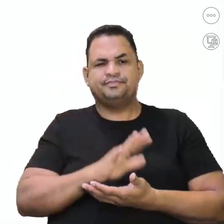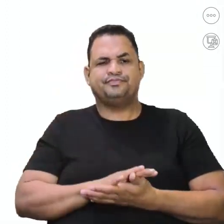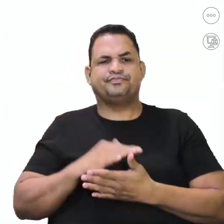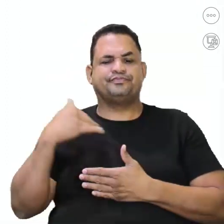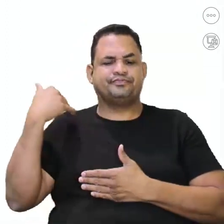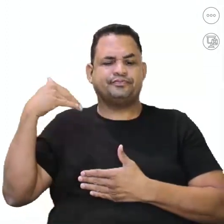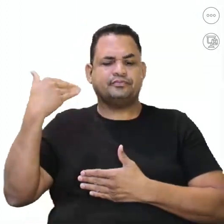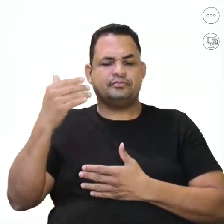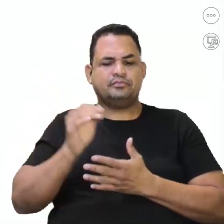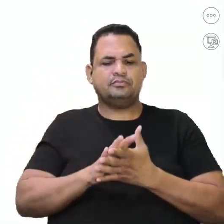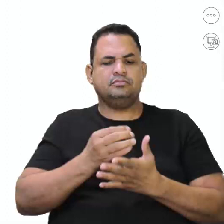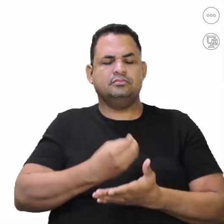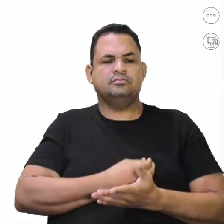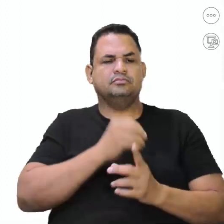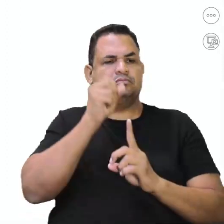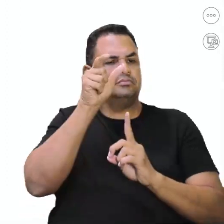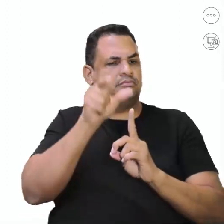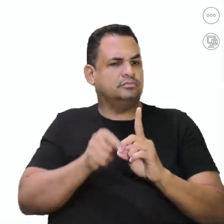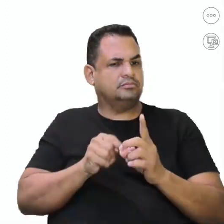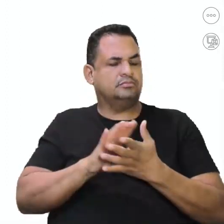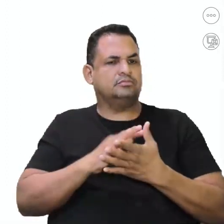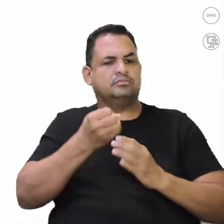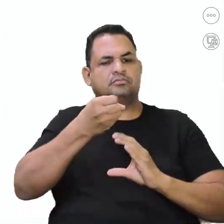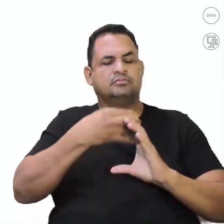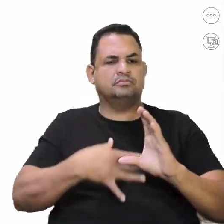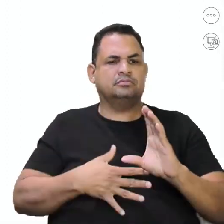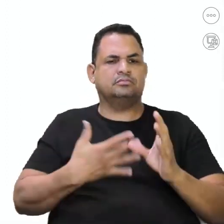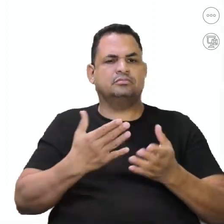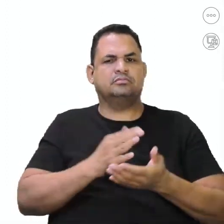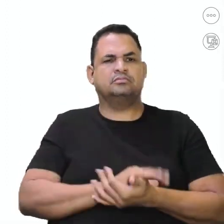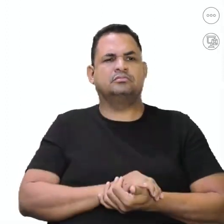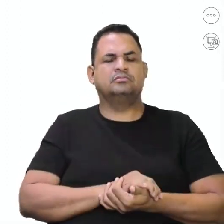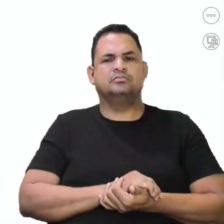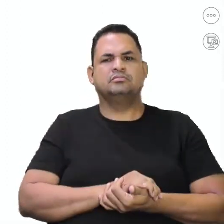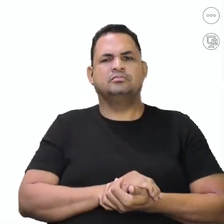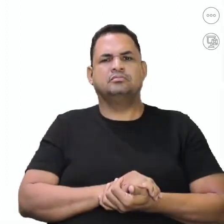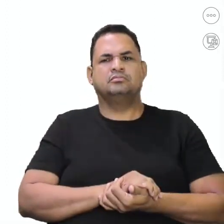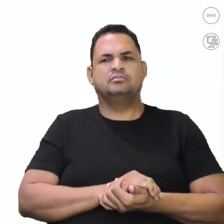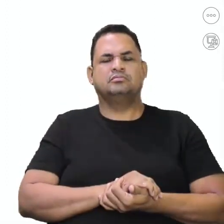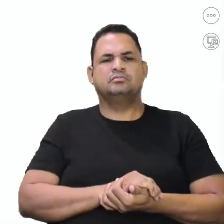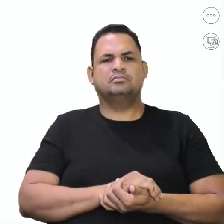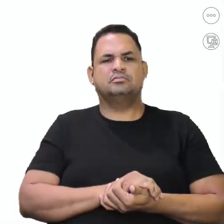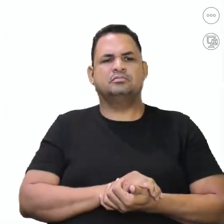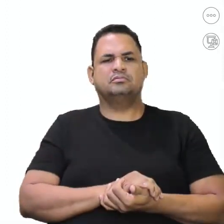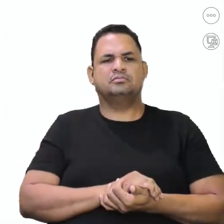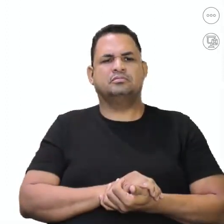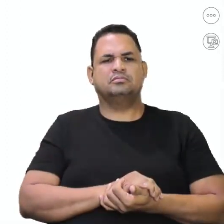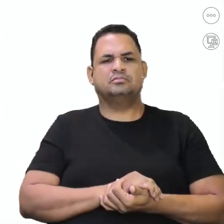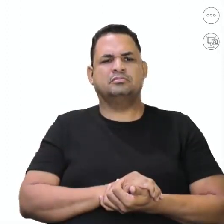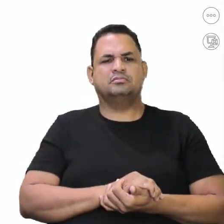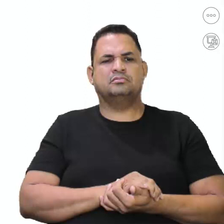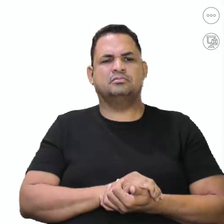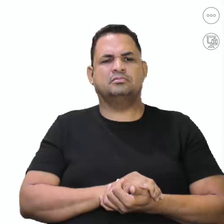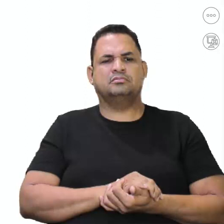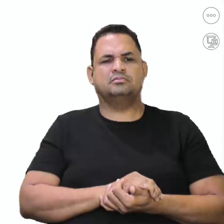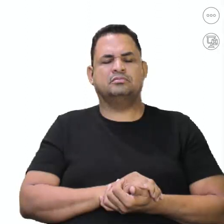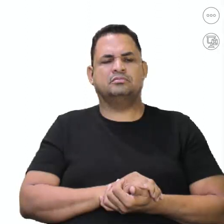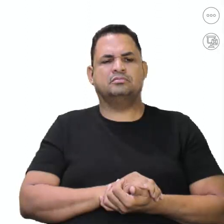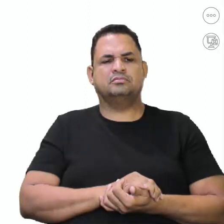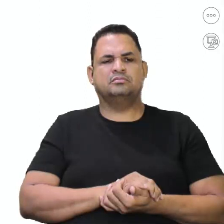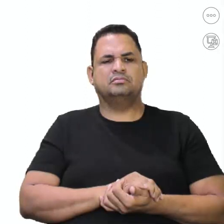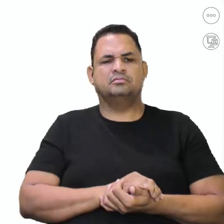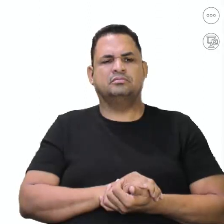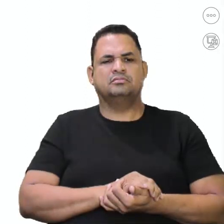sendo mostrada? Então, todas as características da vida da pessoa, date of birth, date of death,